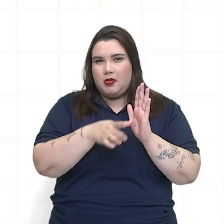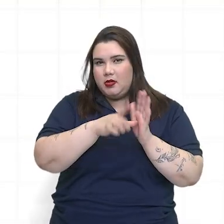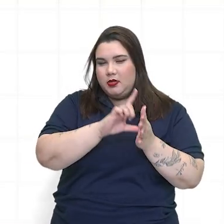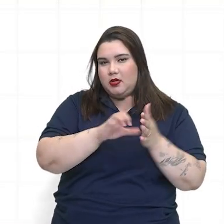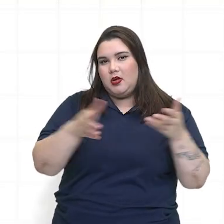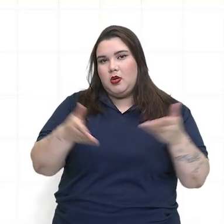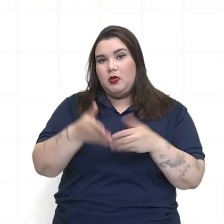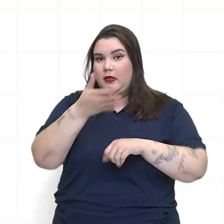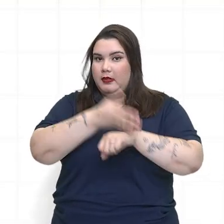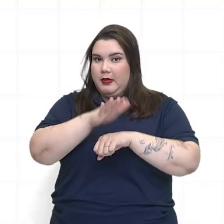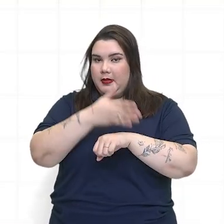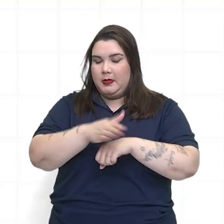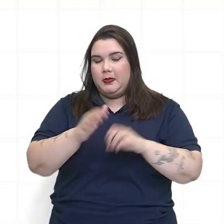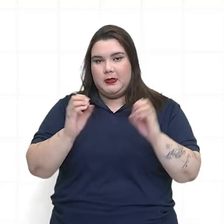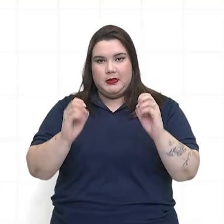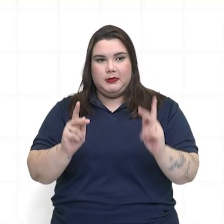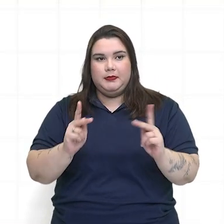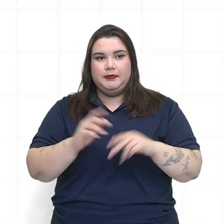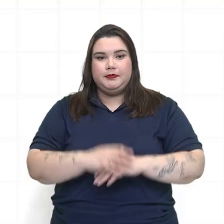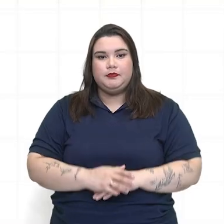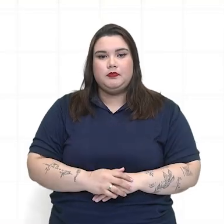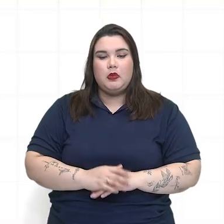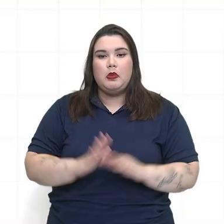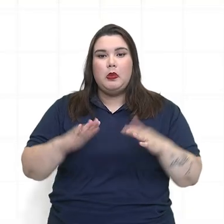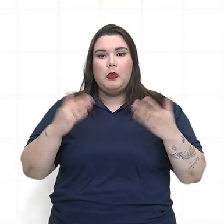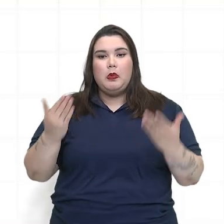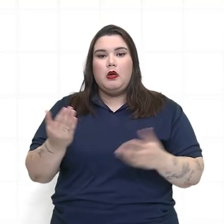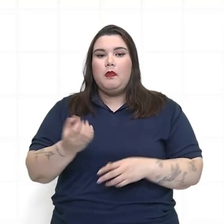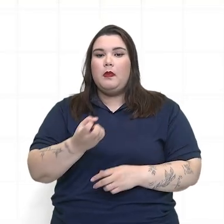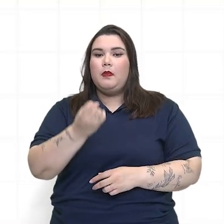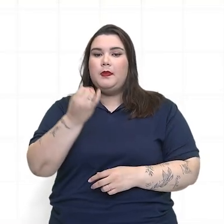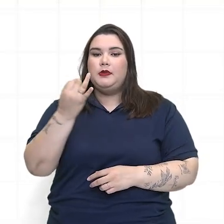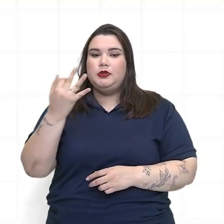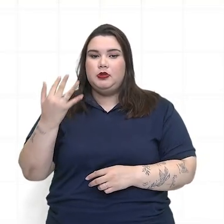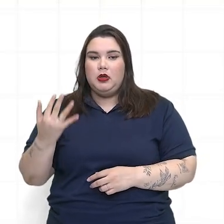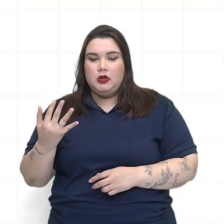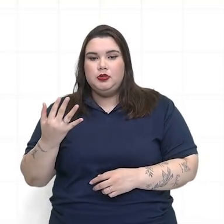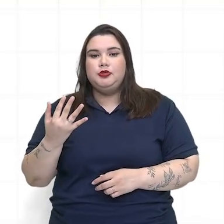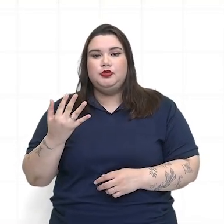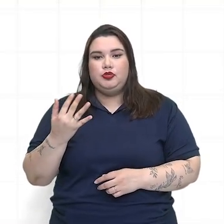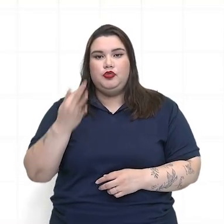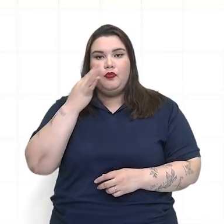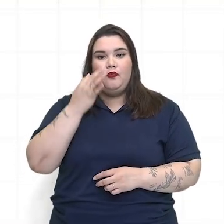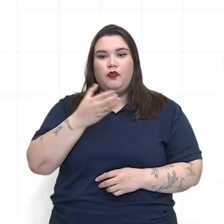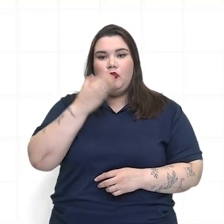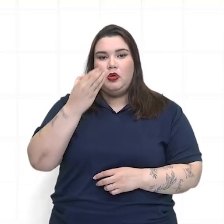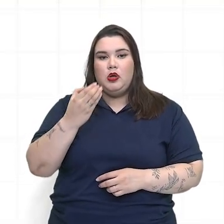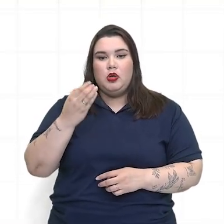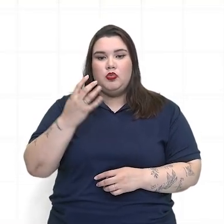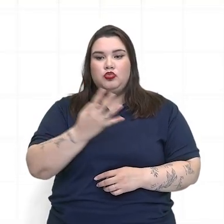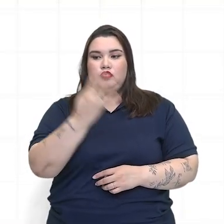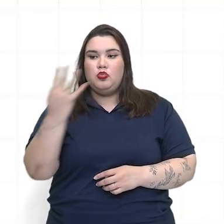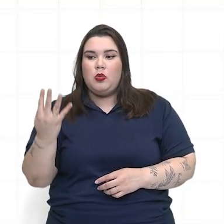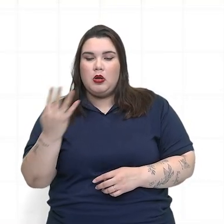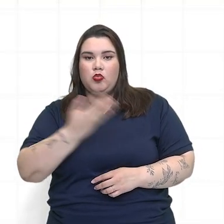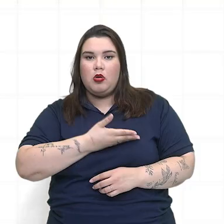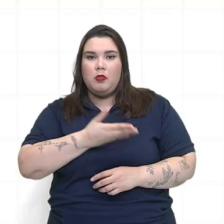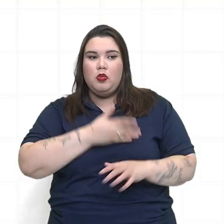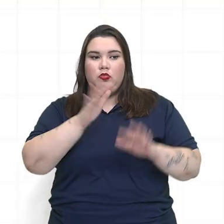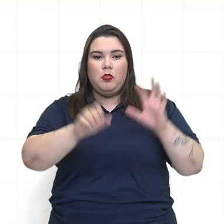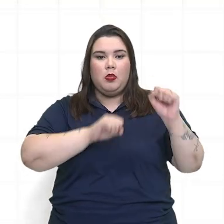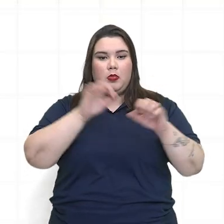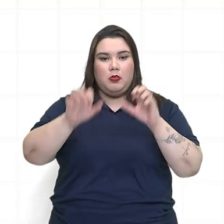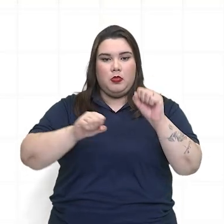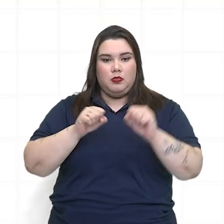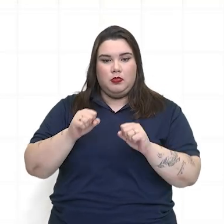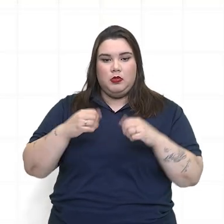questionamentos feitos anteriormente. Qual a quantidade de ouriços colhido pelos 4 amigos? Então, observe que